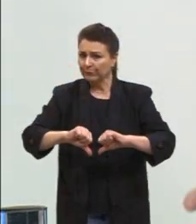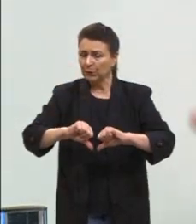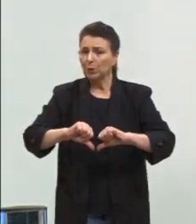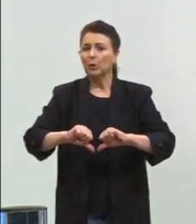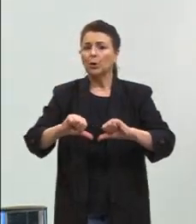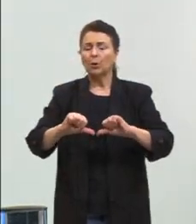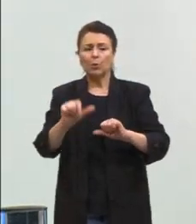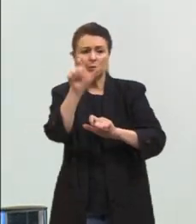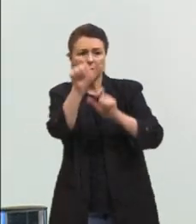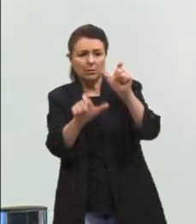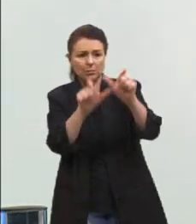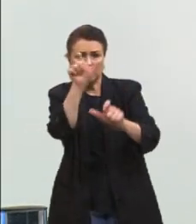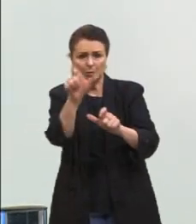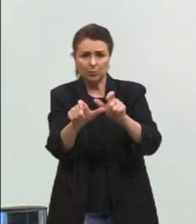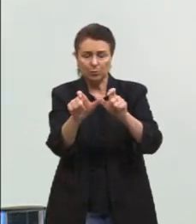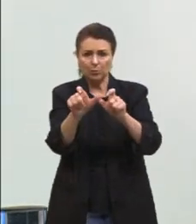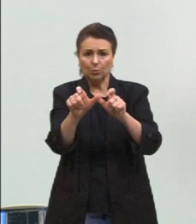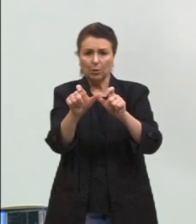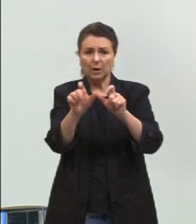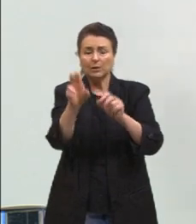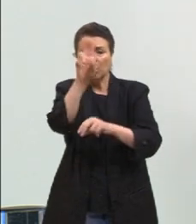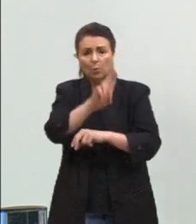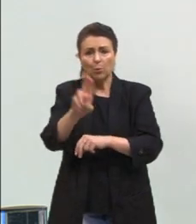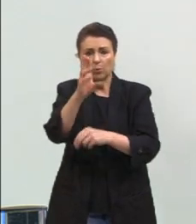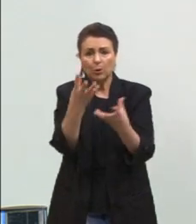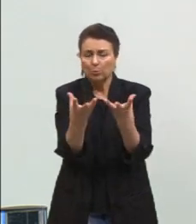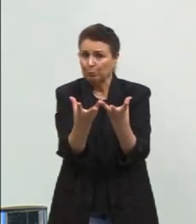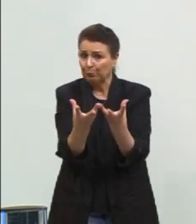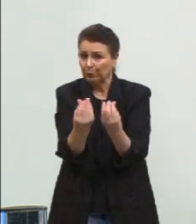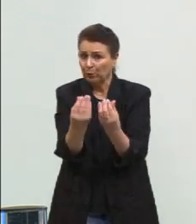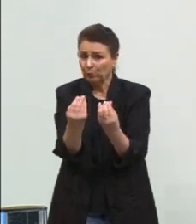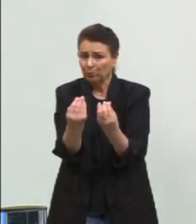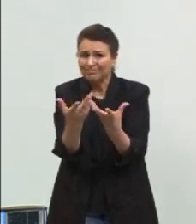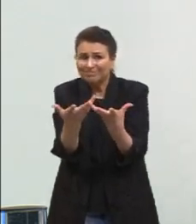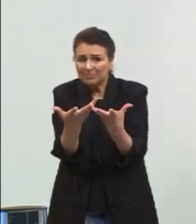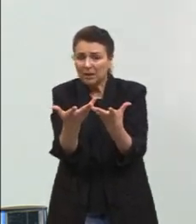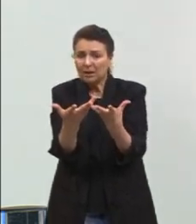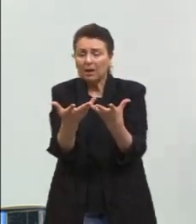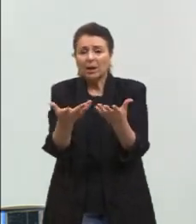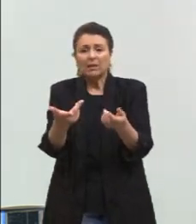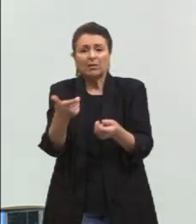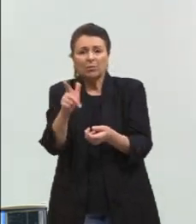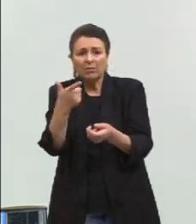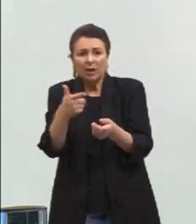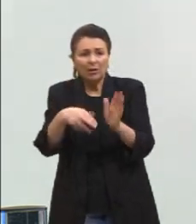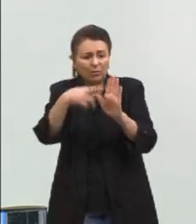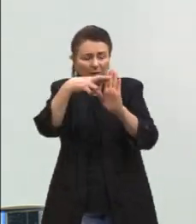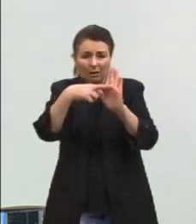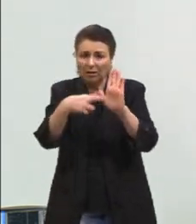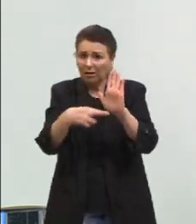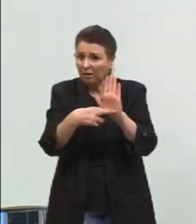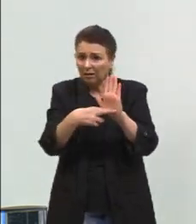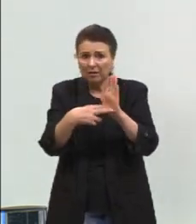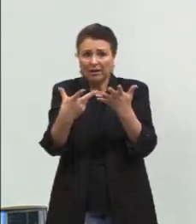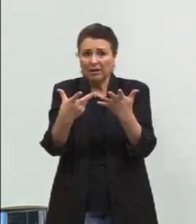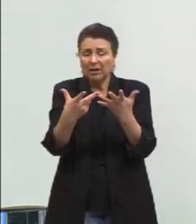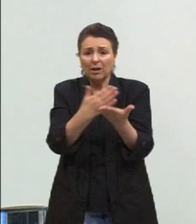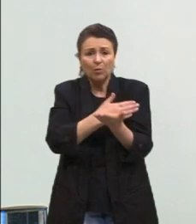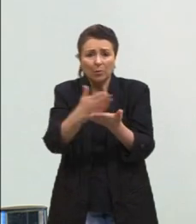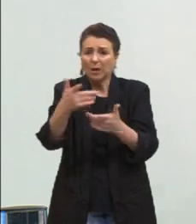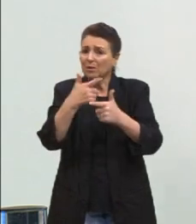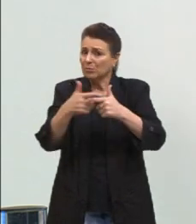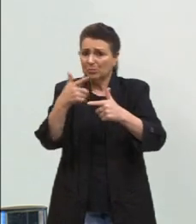vai lá e retire e coloca de novo pro sistema então ele tá desregulando esse sistema que naturalmente foi regulado né então